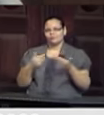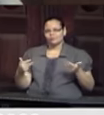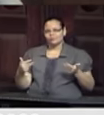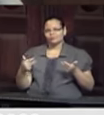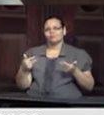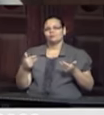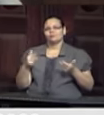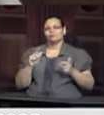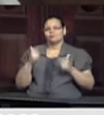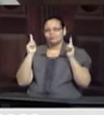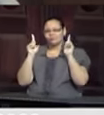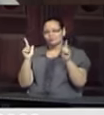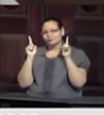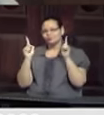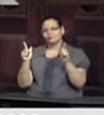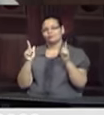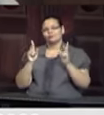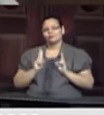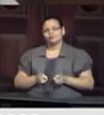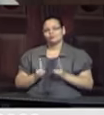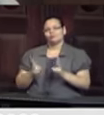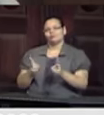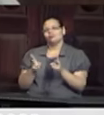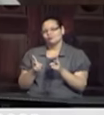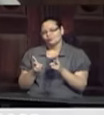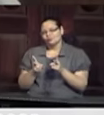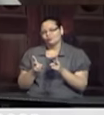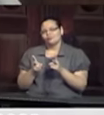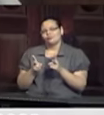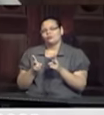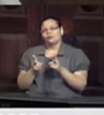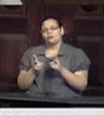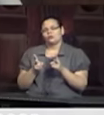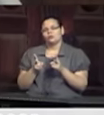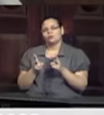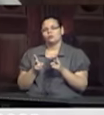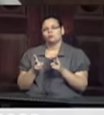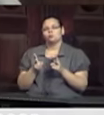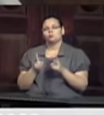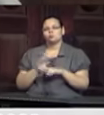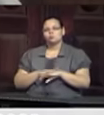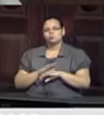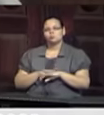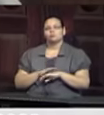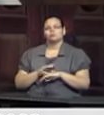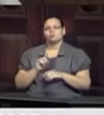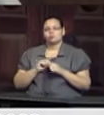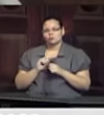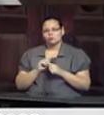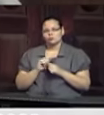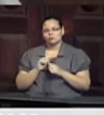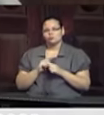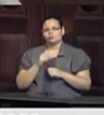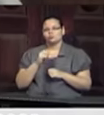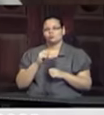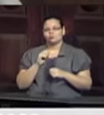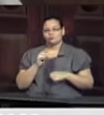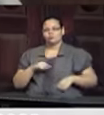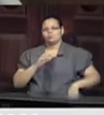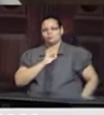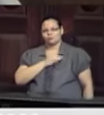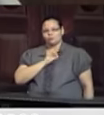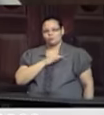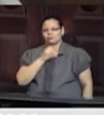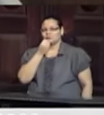e Lazer continua a praticar o benefício fiscal